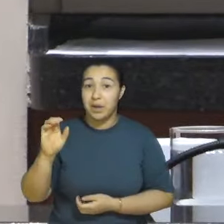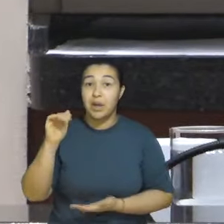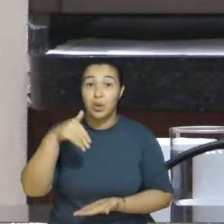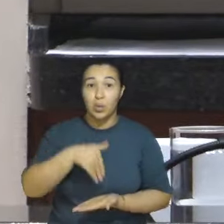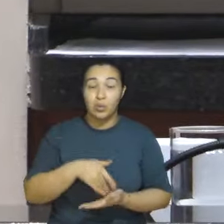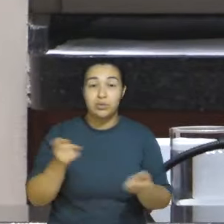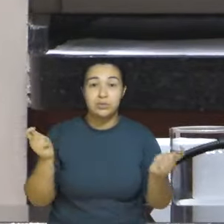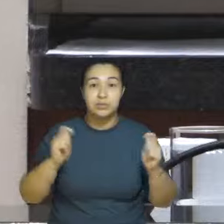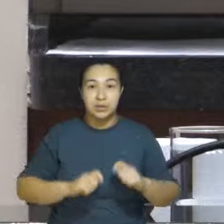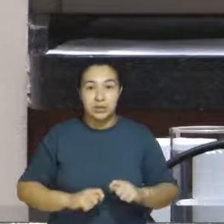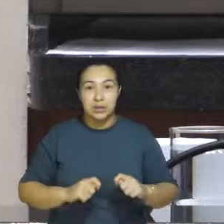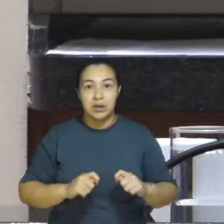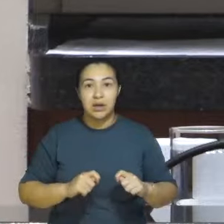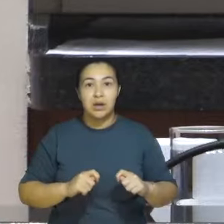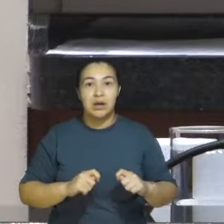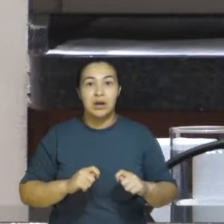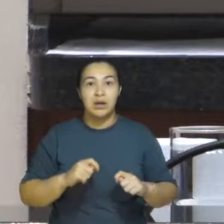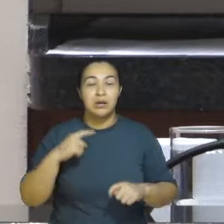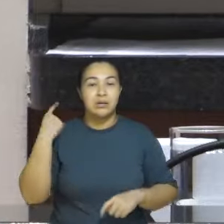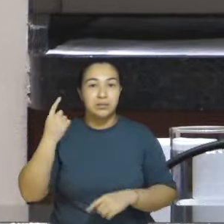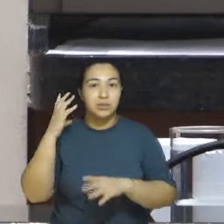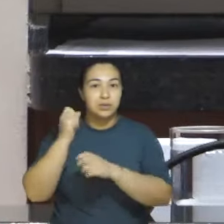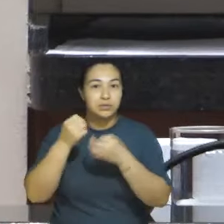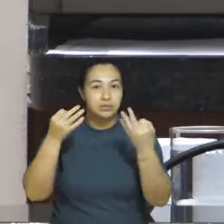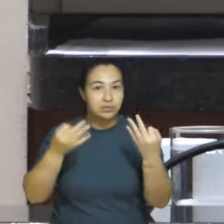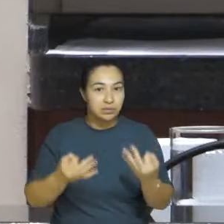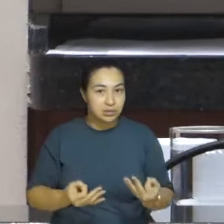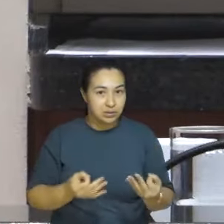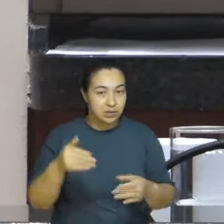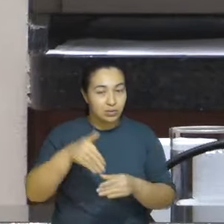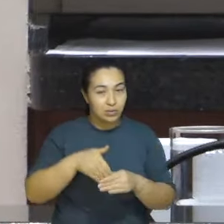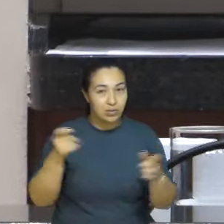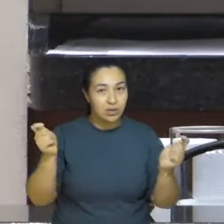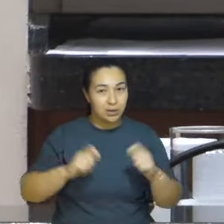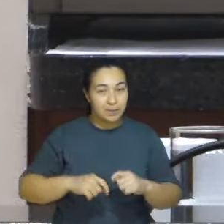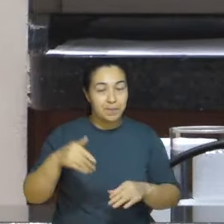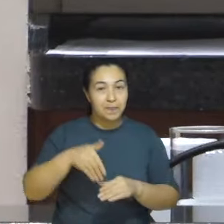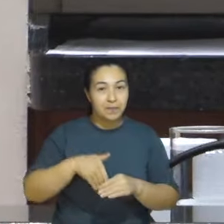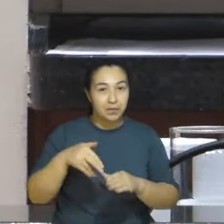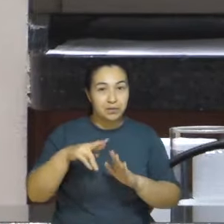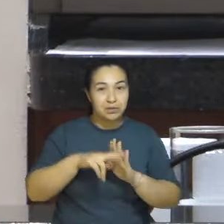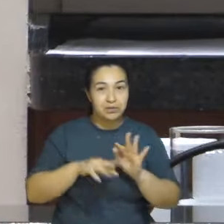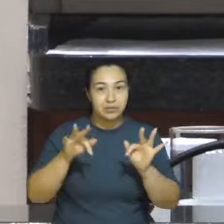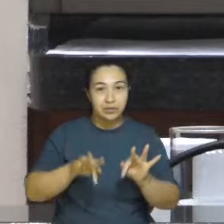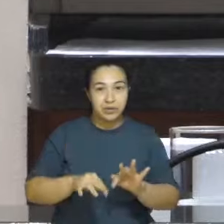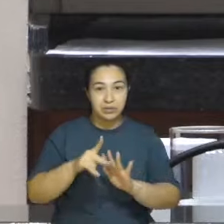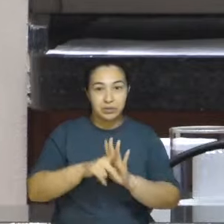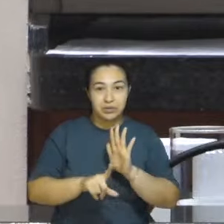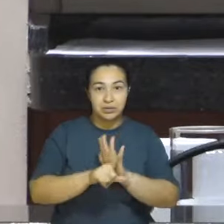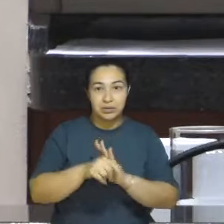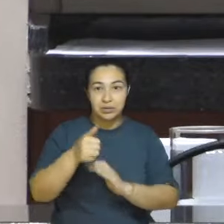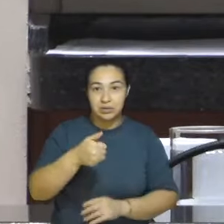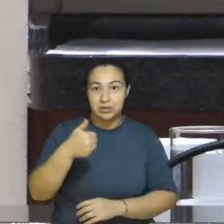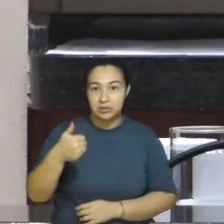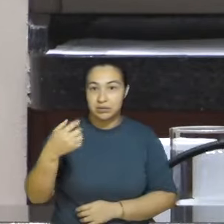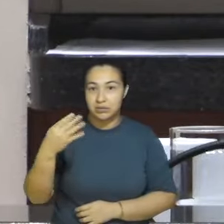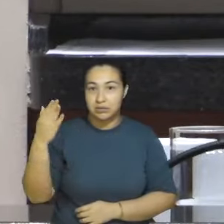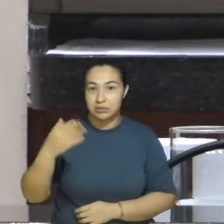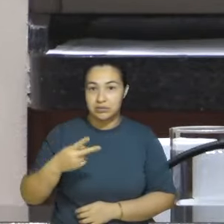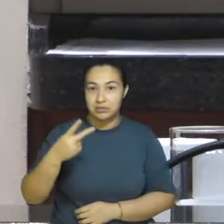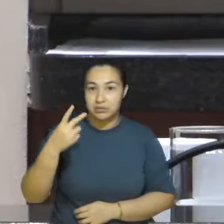ter um melhor quórum para a deliberação da matéria. Votação da redação final do projeto de lei